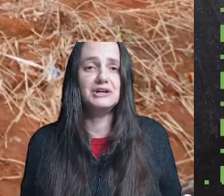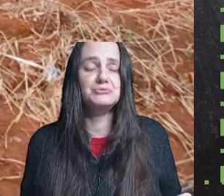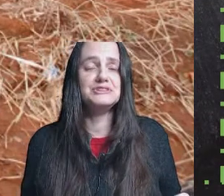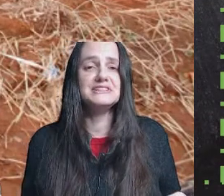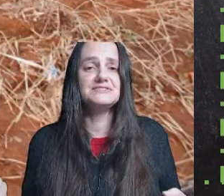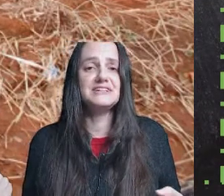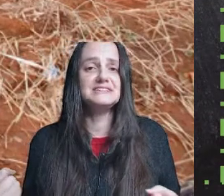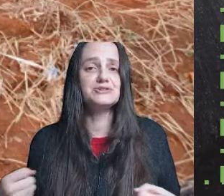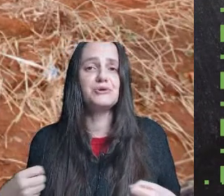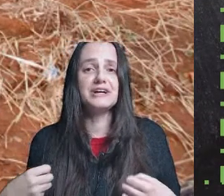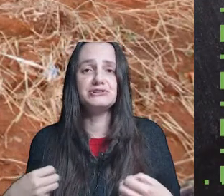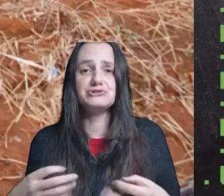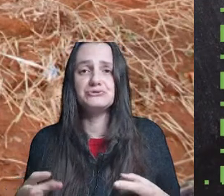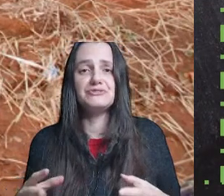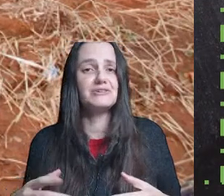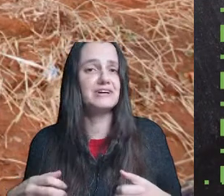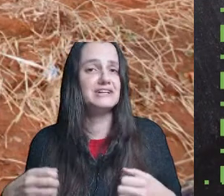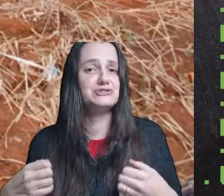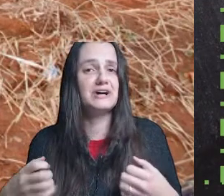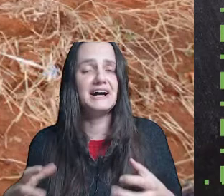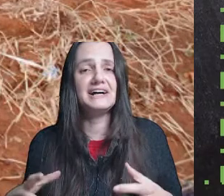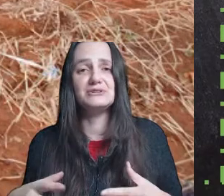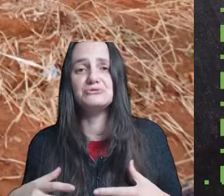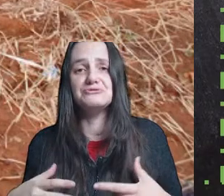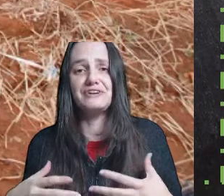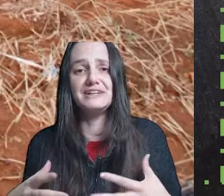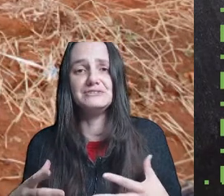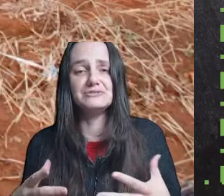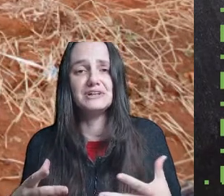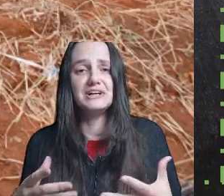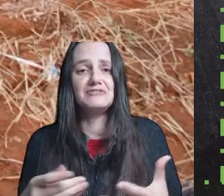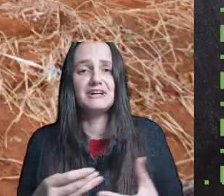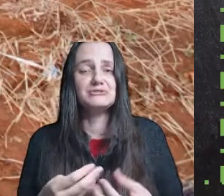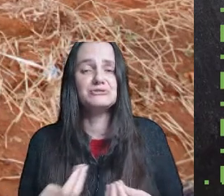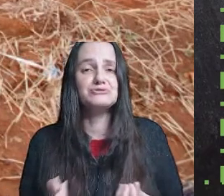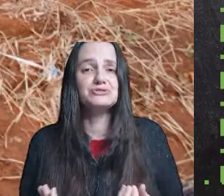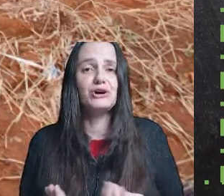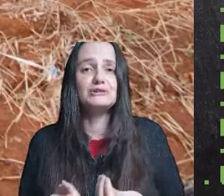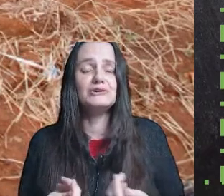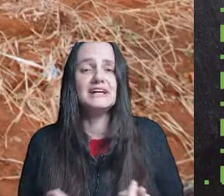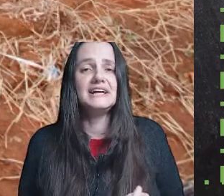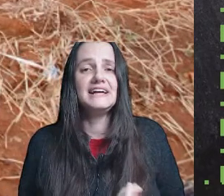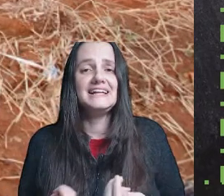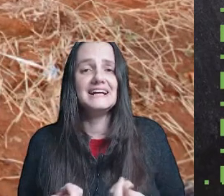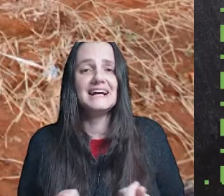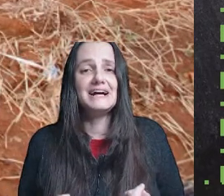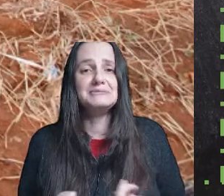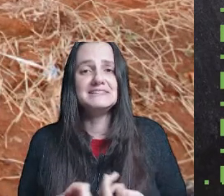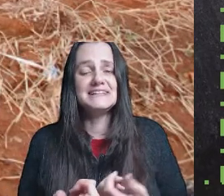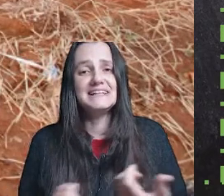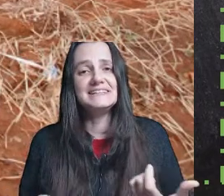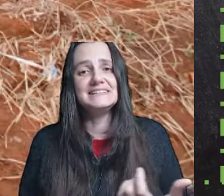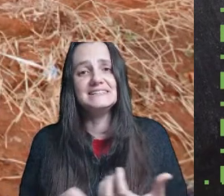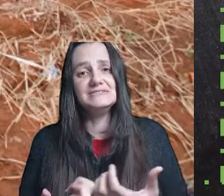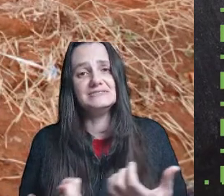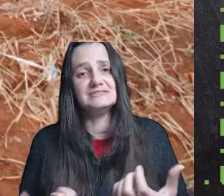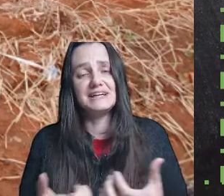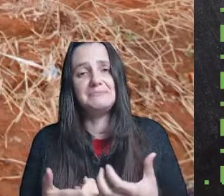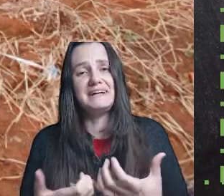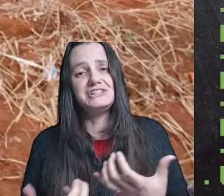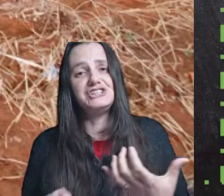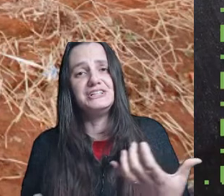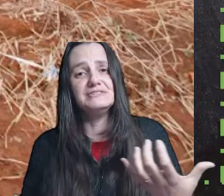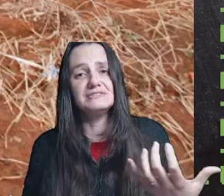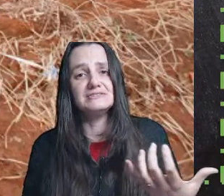do solo, muitas vezes qualquer chuva, qualquer enxurrada, algum vento, faz com que o solo ele acabe se